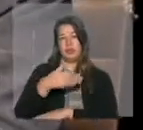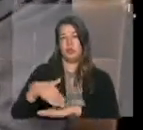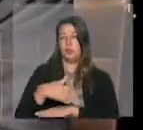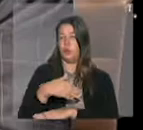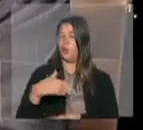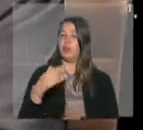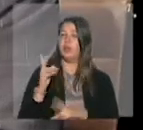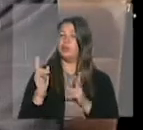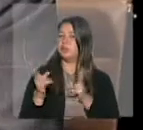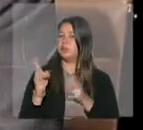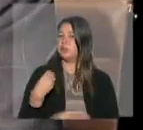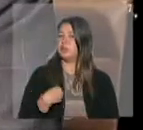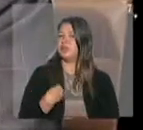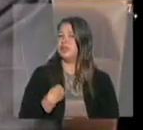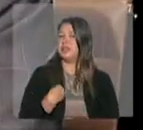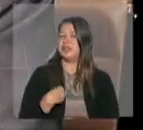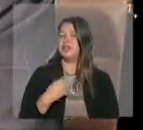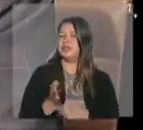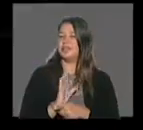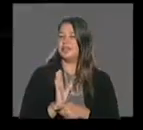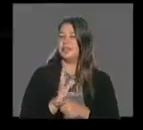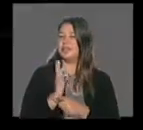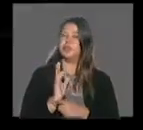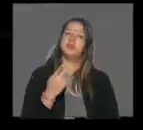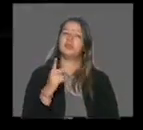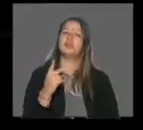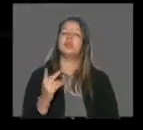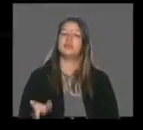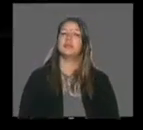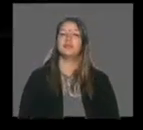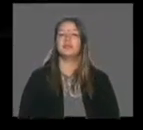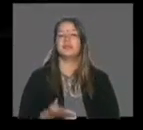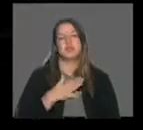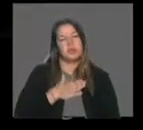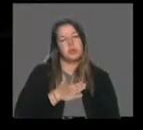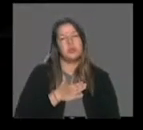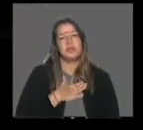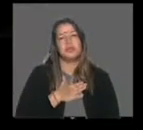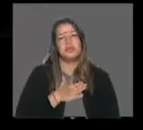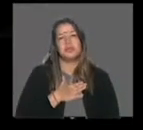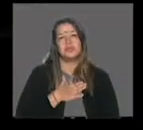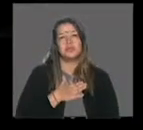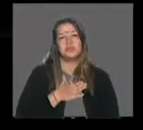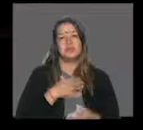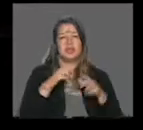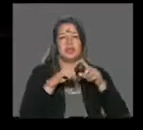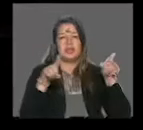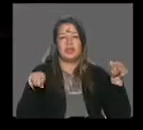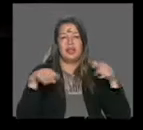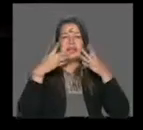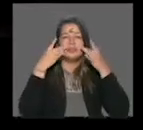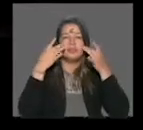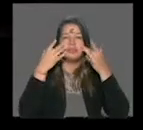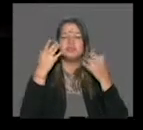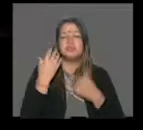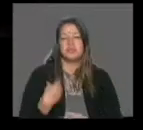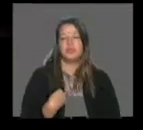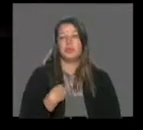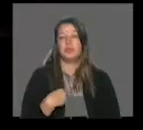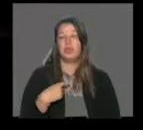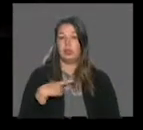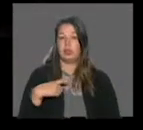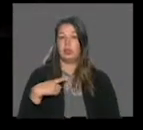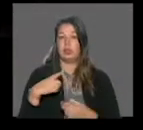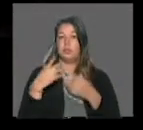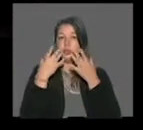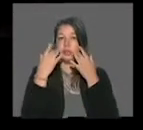está muito presente em Em quase todos os meus trabalhos. quase todos os seus trabalhos. Eu gosto do cenário vivo, tem uma cena do Tião que eu acho